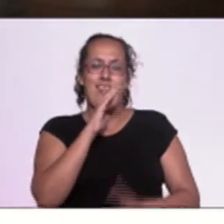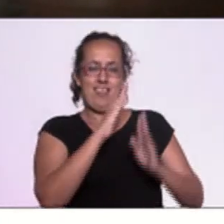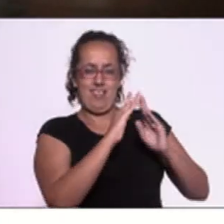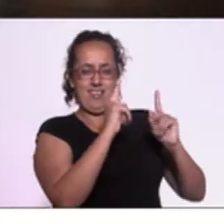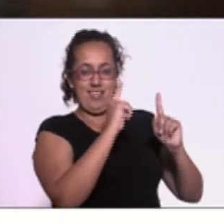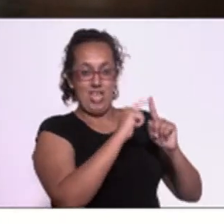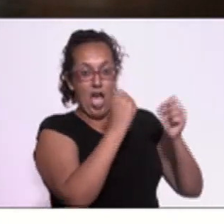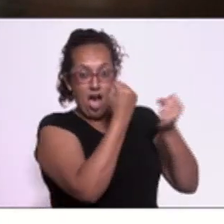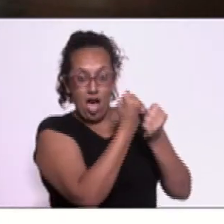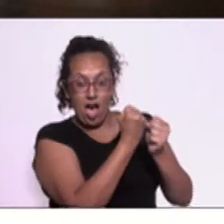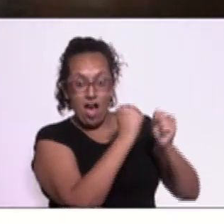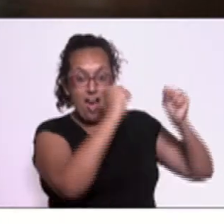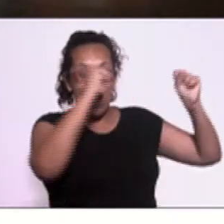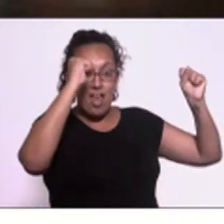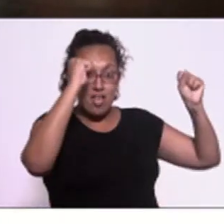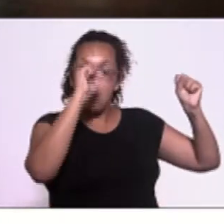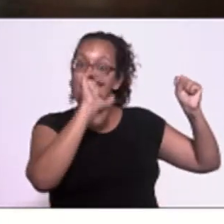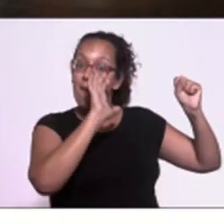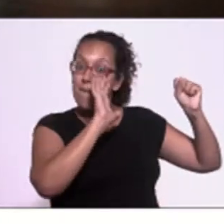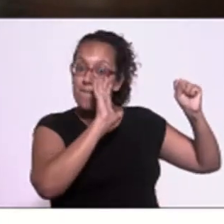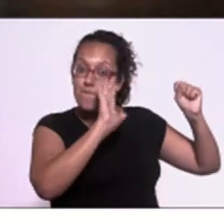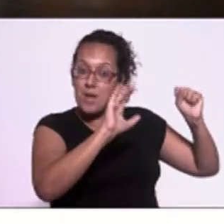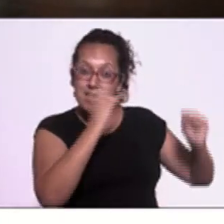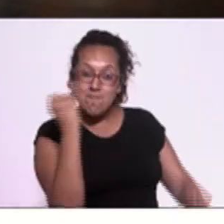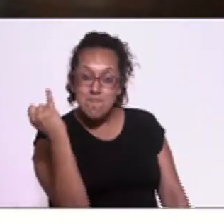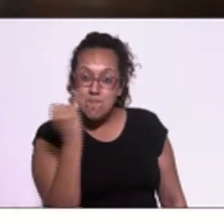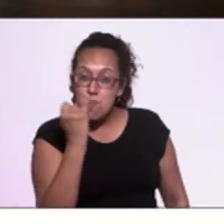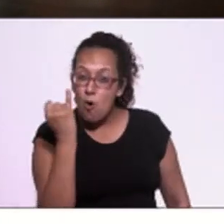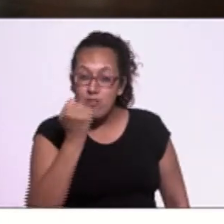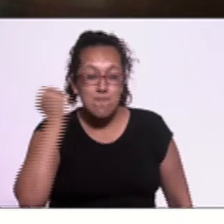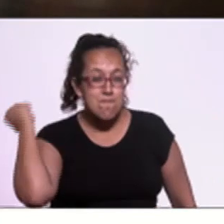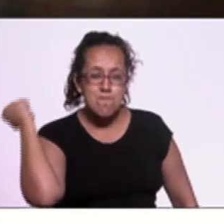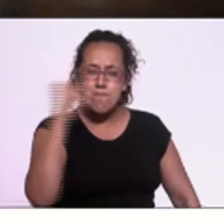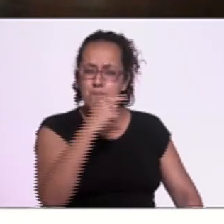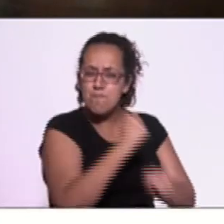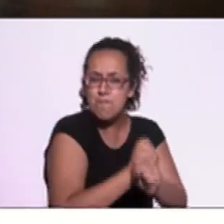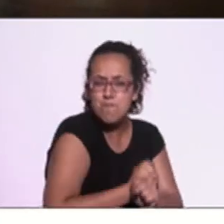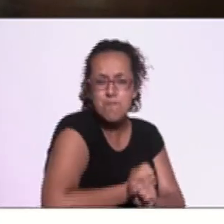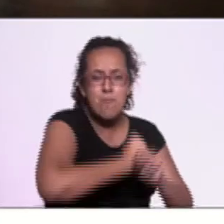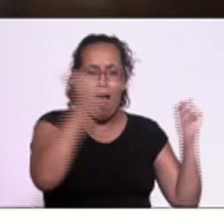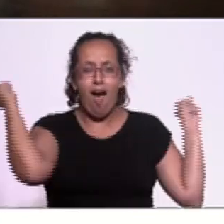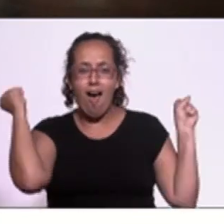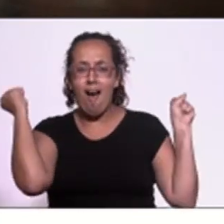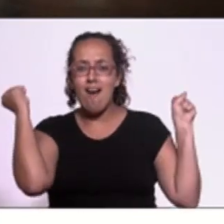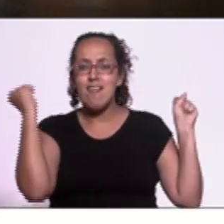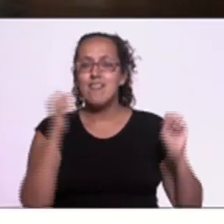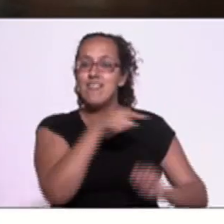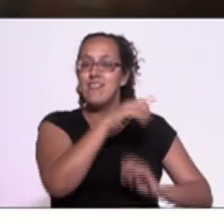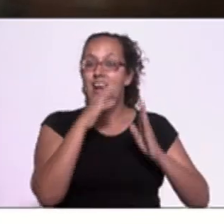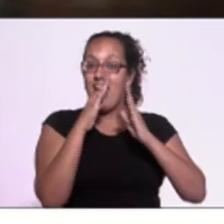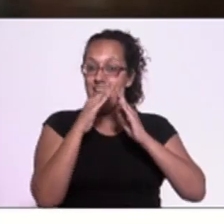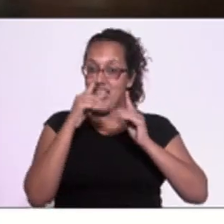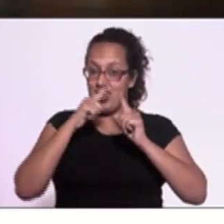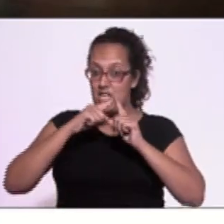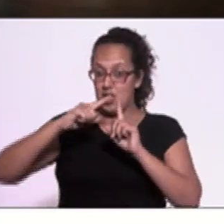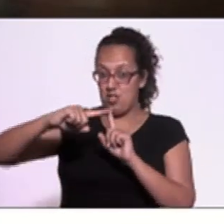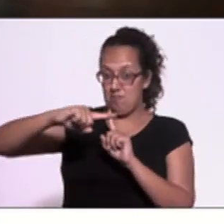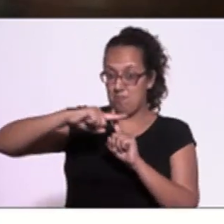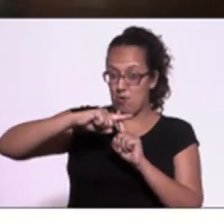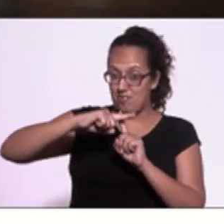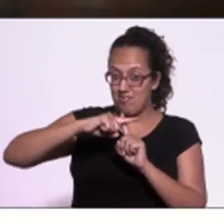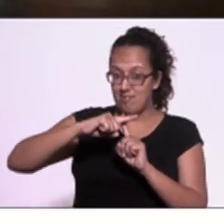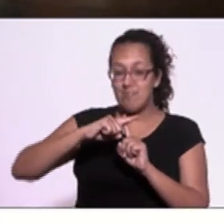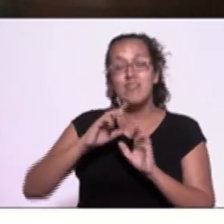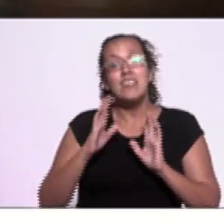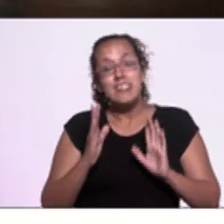grande no seu tamanho e gigante na sua importância. A Igreja Positivista do Brasil está fazendo tudo o